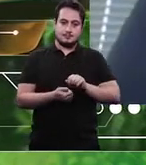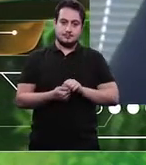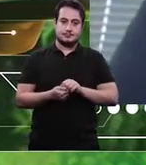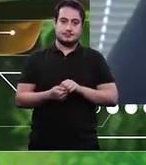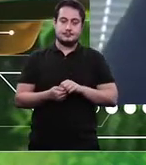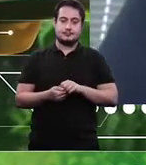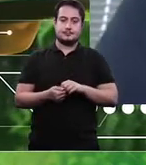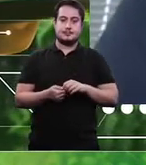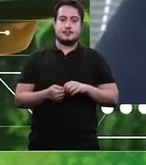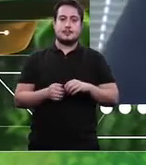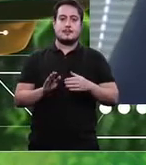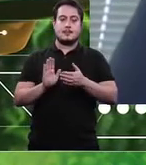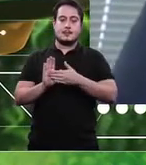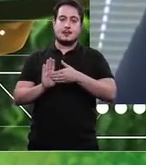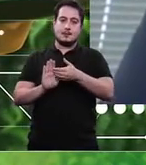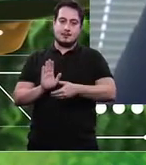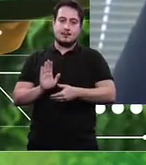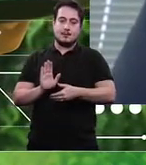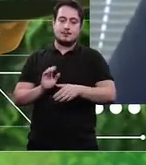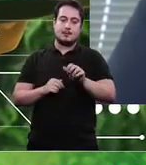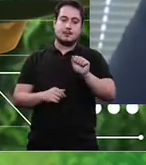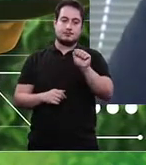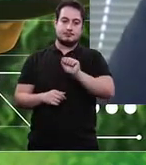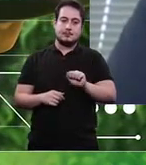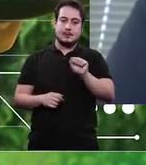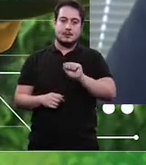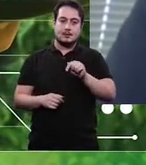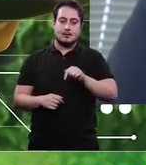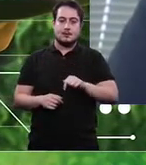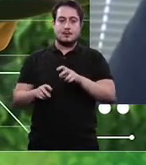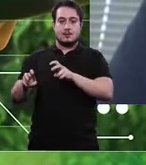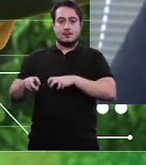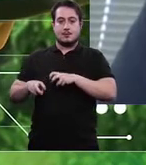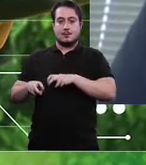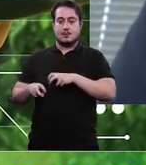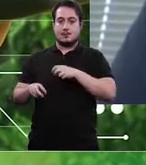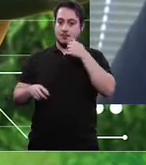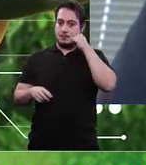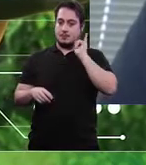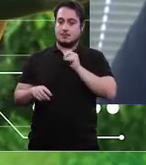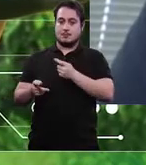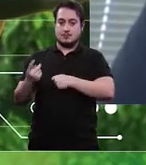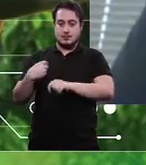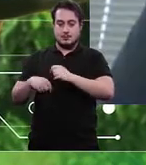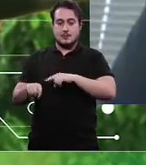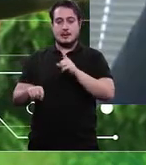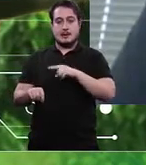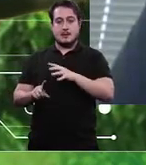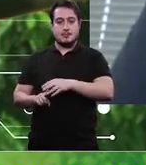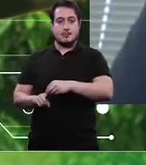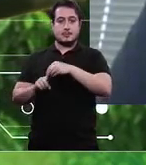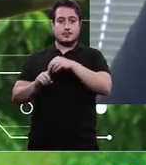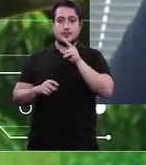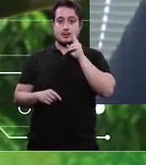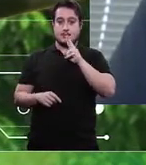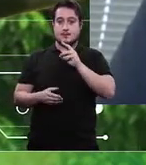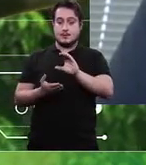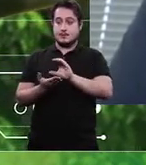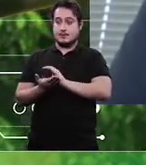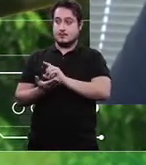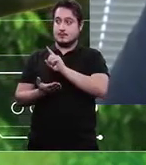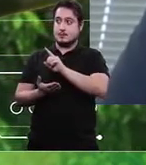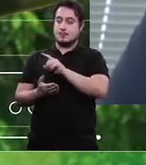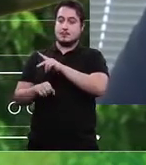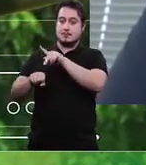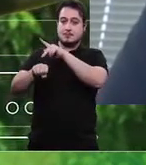importante da agência também. O agronegócio é um setor prioritário, e o que a gente vê de investimento estrangeiro direto,